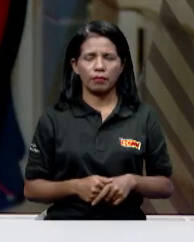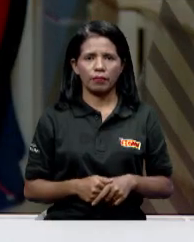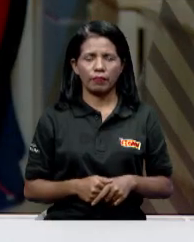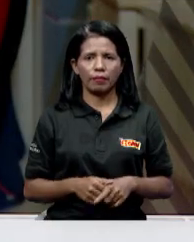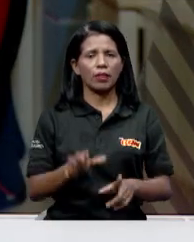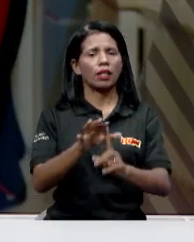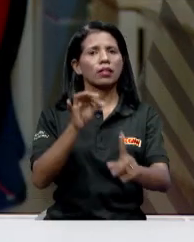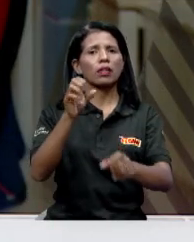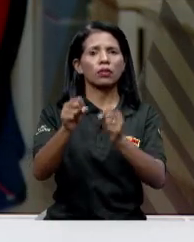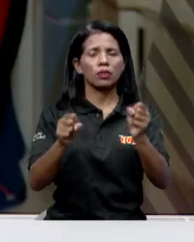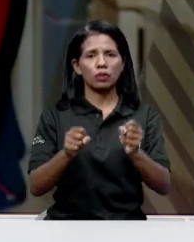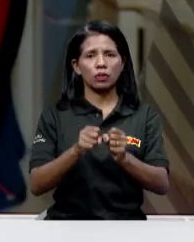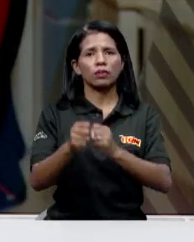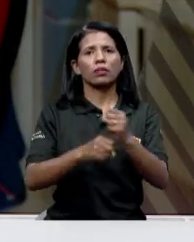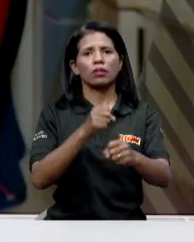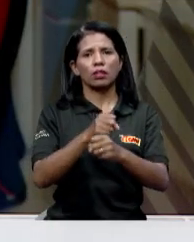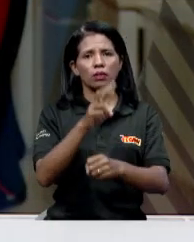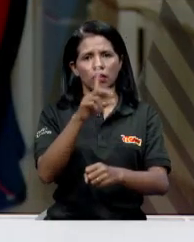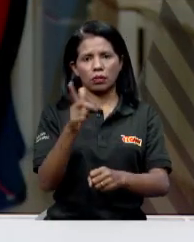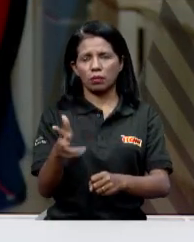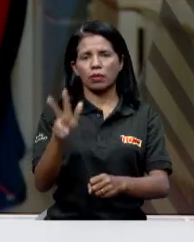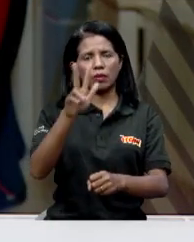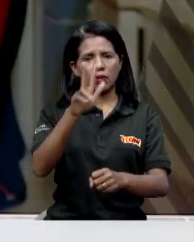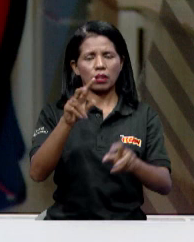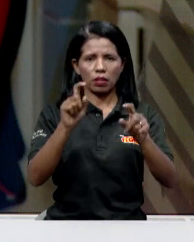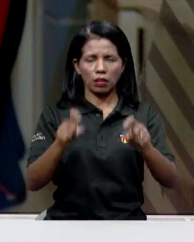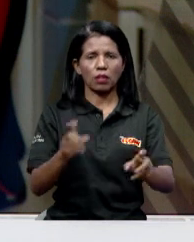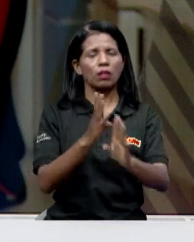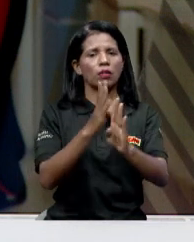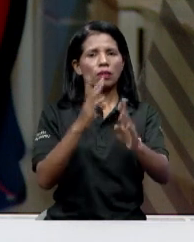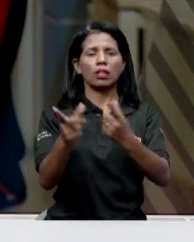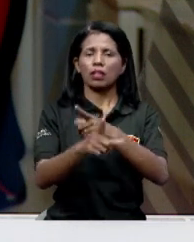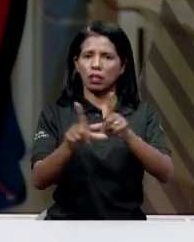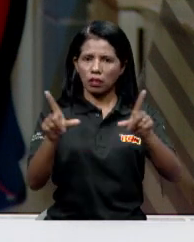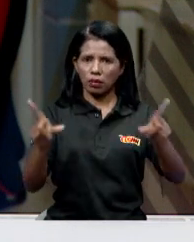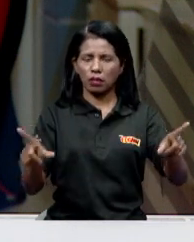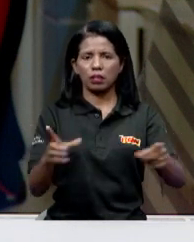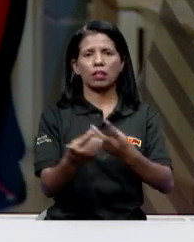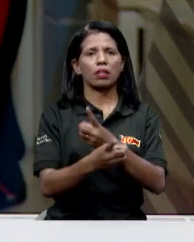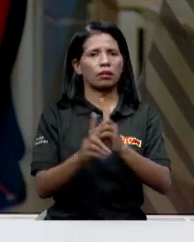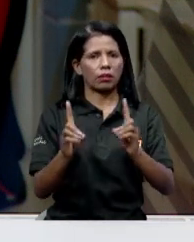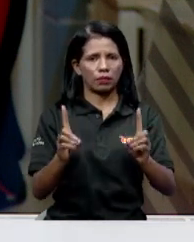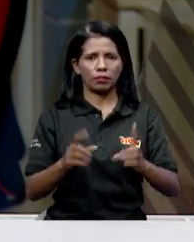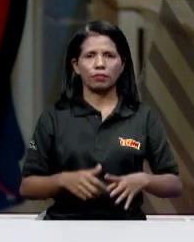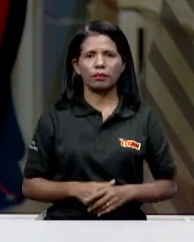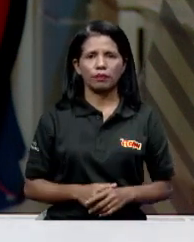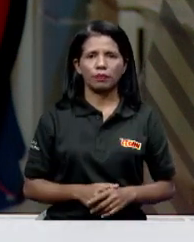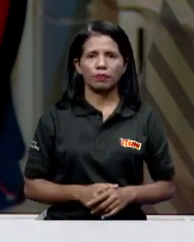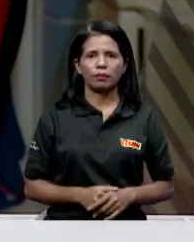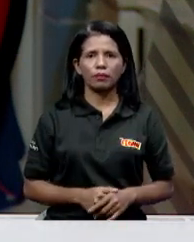Elisan suku tinang riung ruar nulo resintolu, tengki ho forma livremente no democratico.